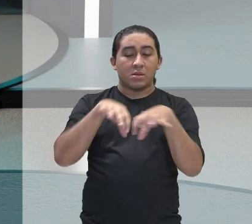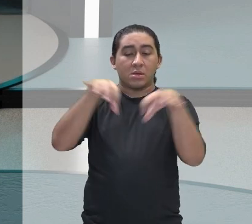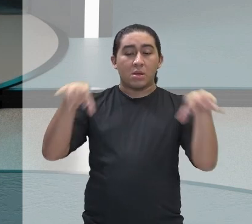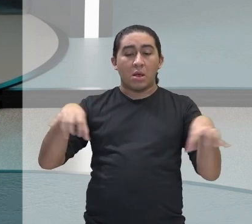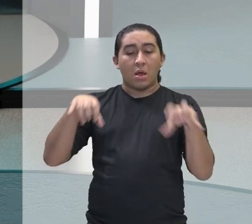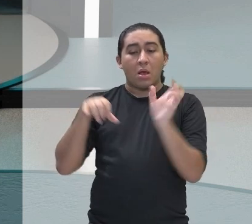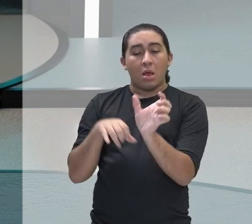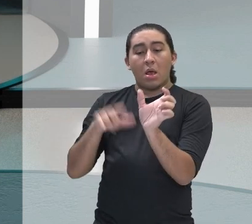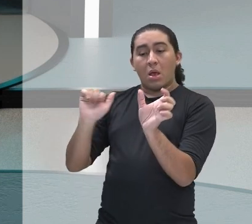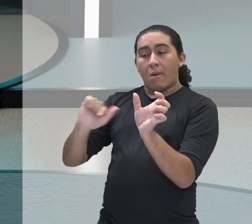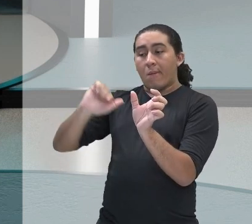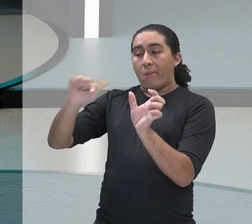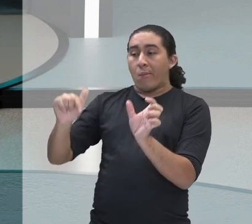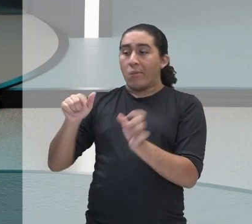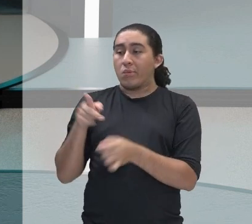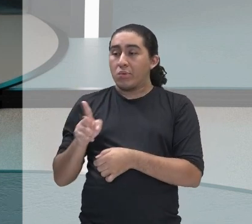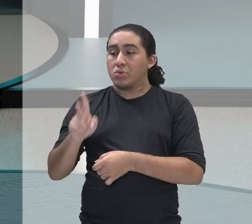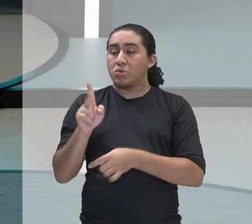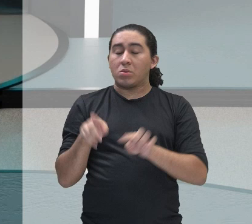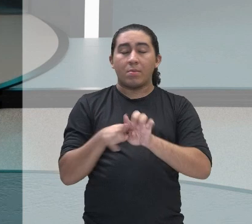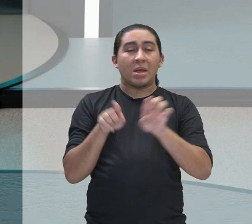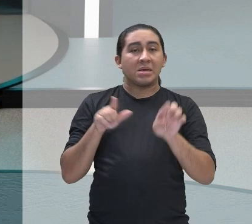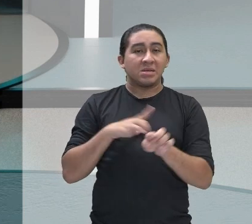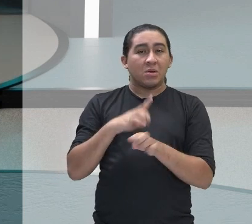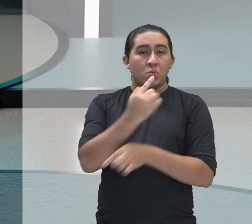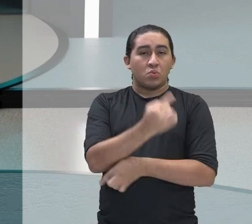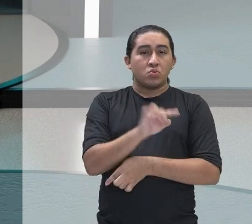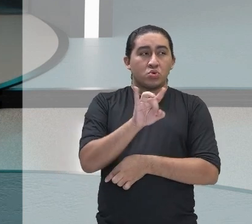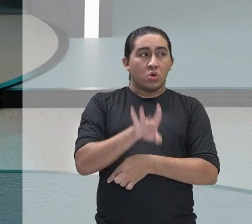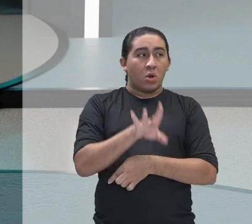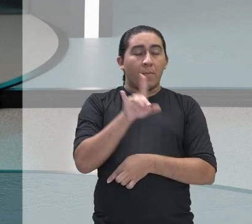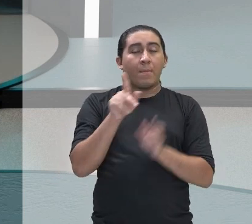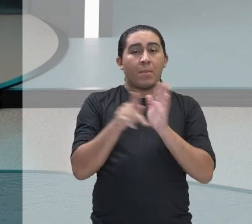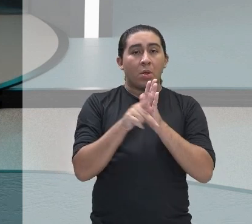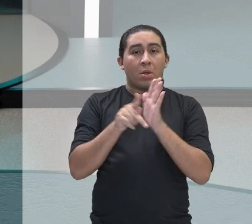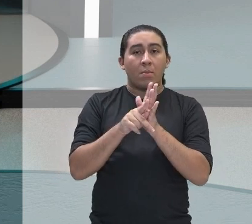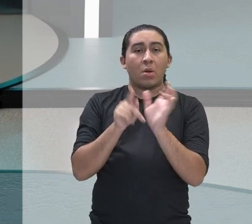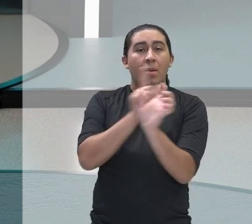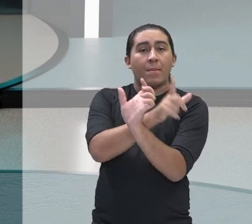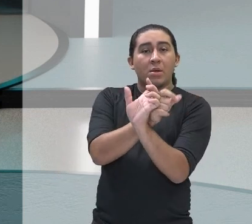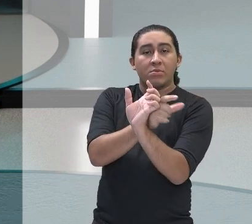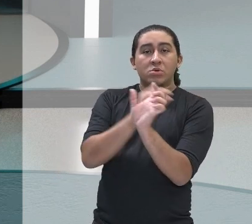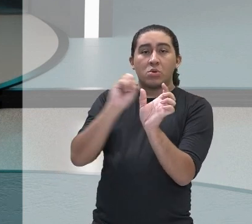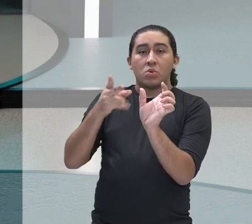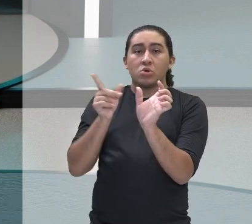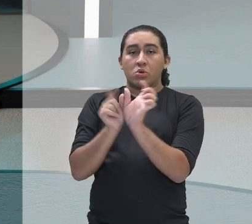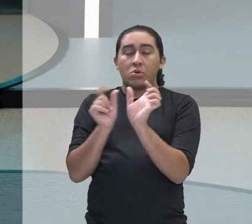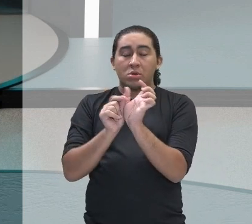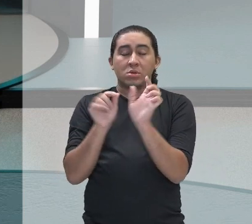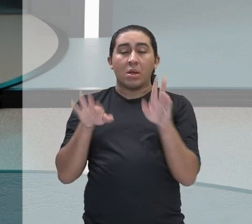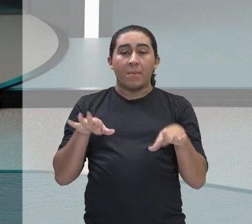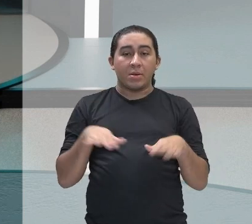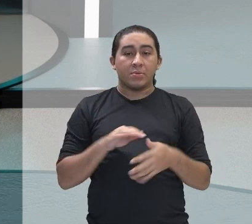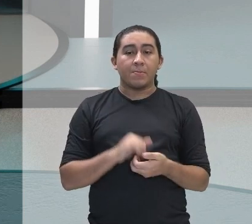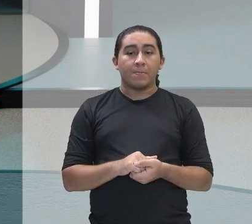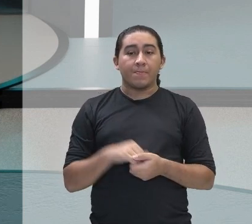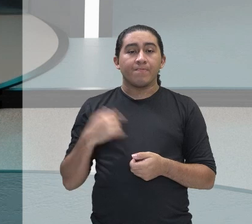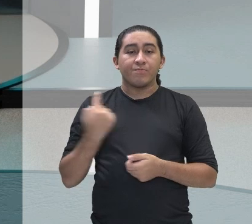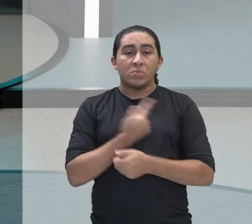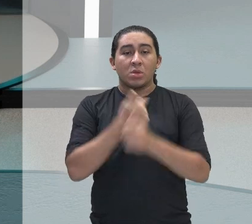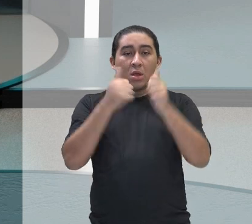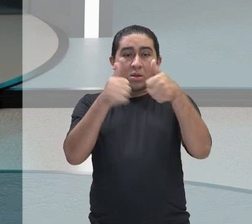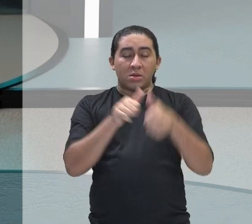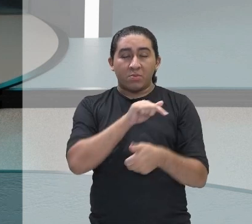outro vai continuar existindo, só com um prefixo ou só com o sufixo. Então, a gente vai ver os exemplos, vocês